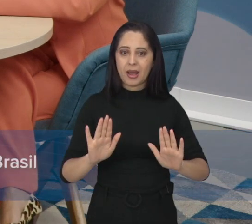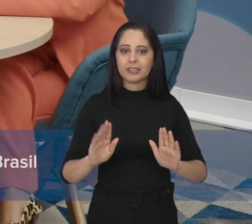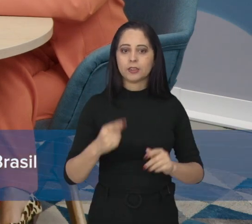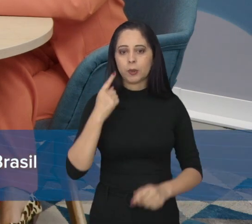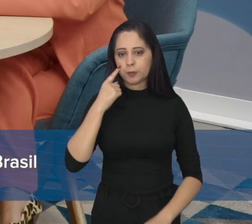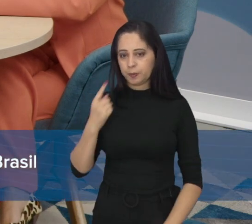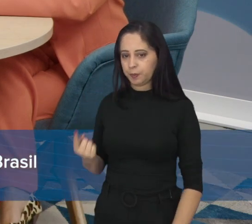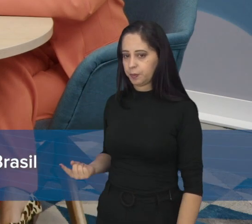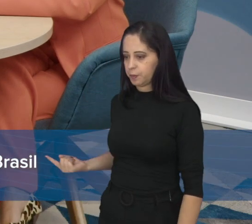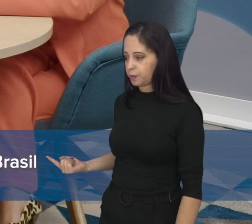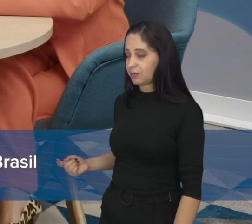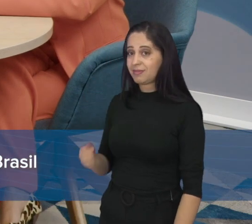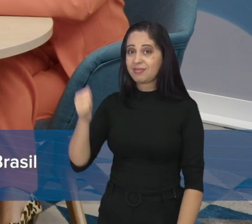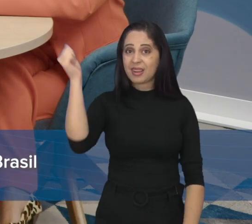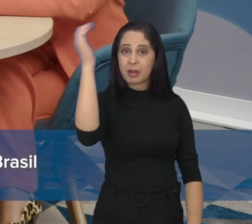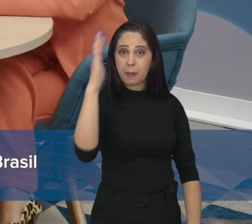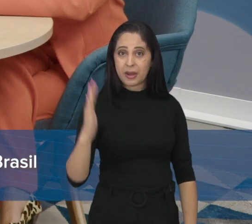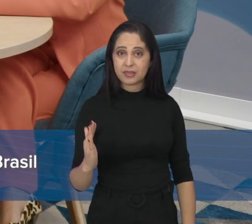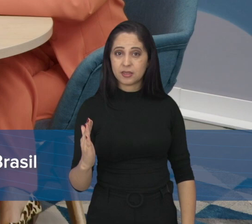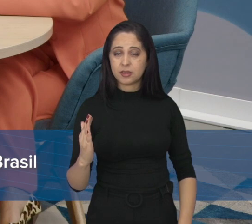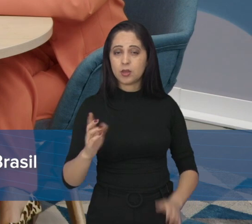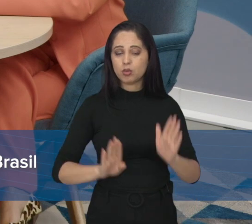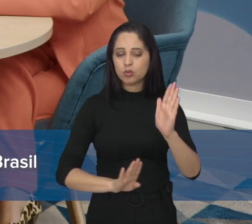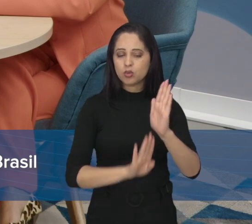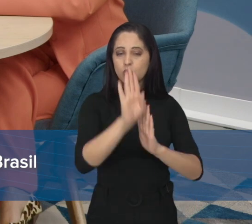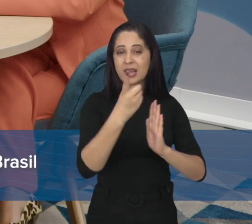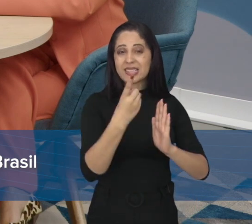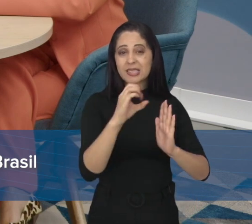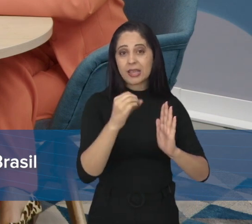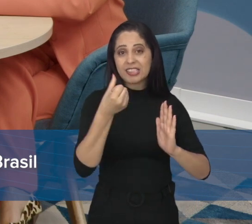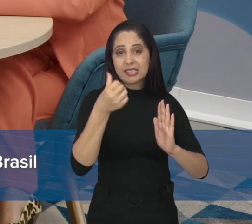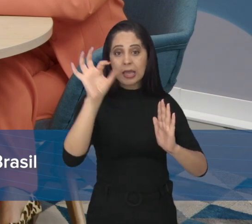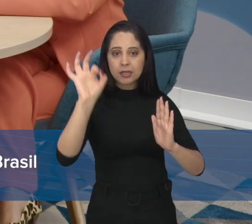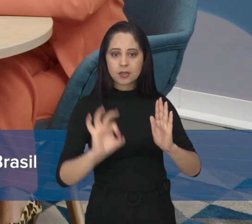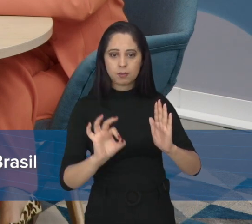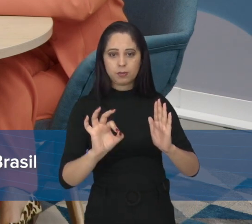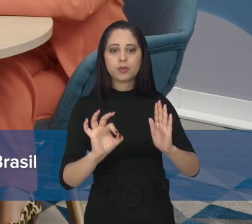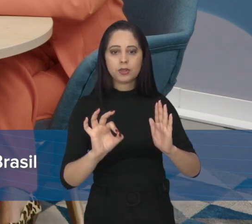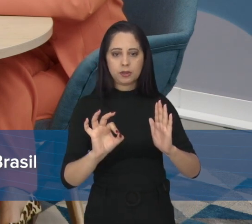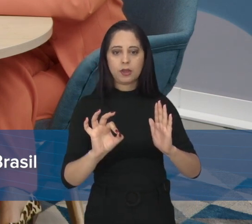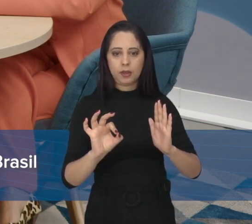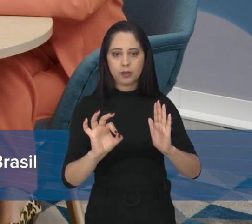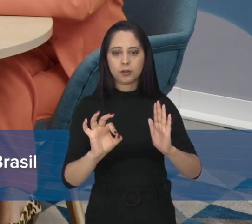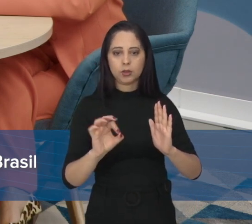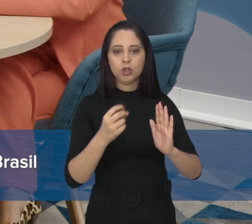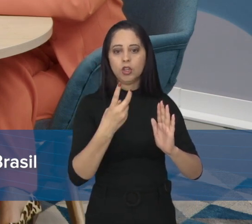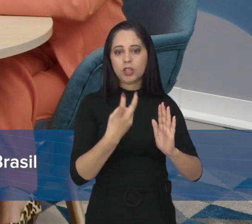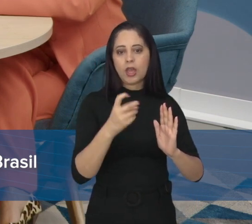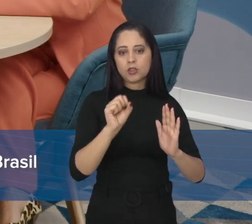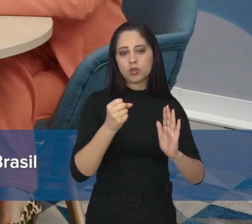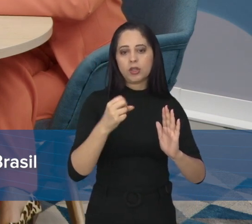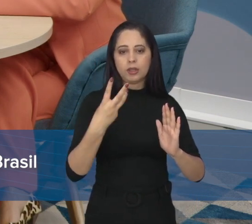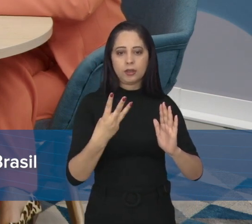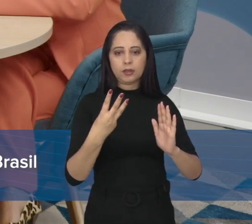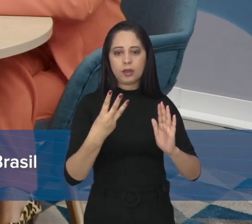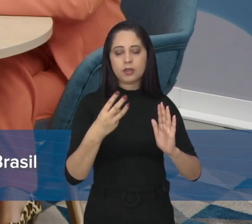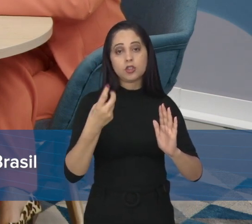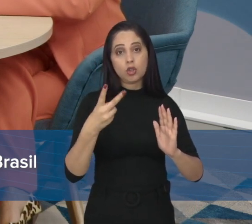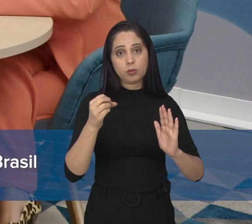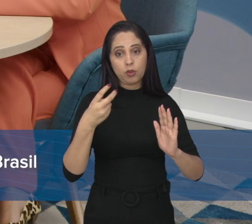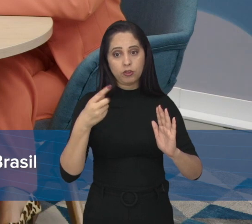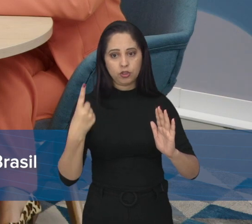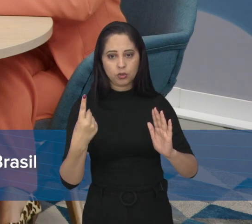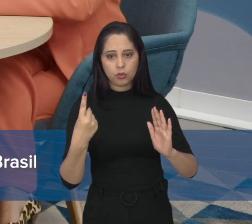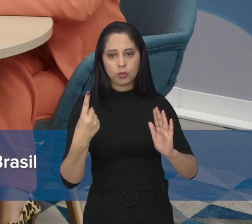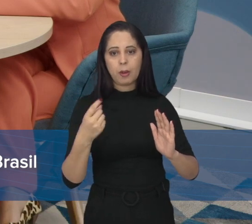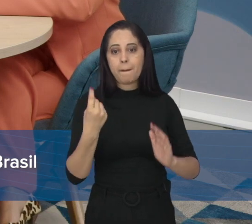aumentaram aqui no país em 106% em apenas um ano. Passou de 583 em 2021 para 1.200 em